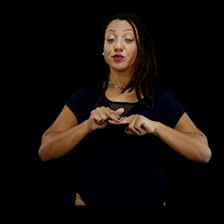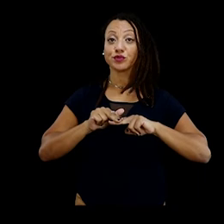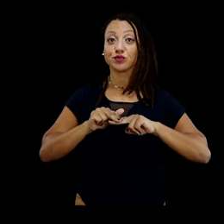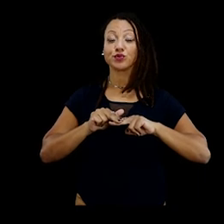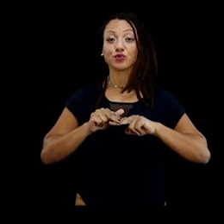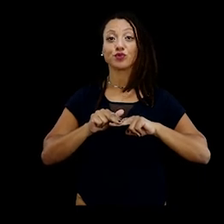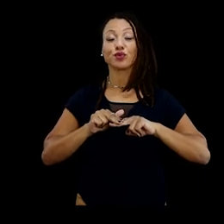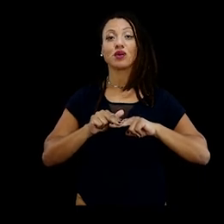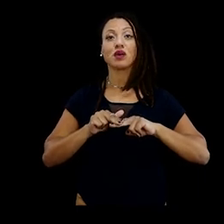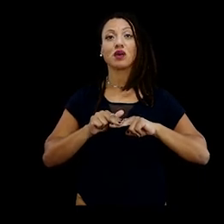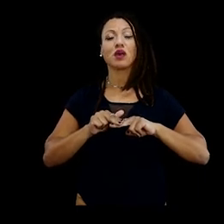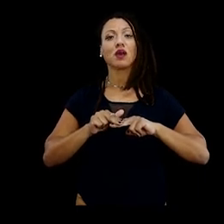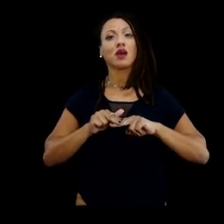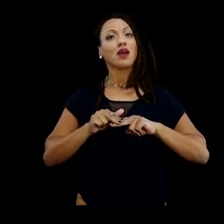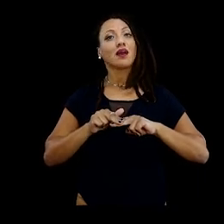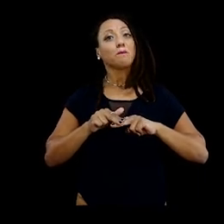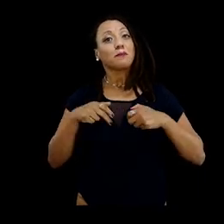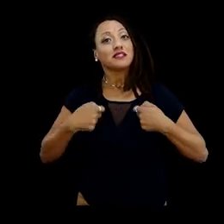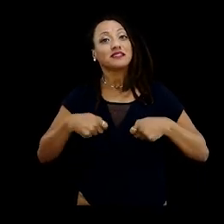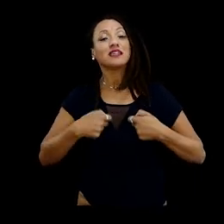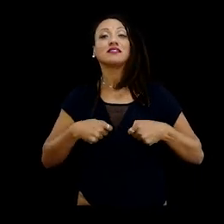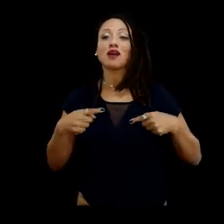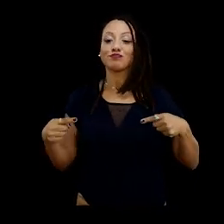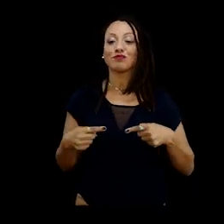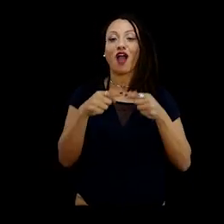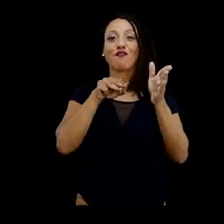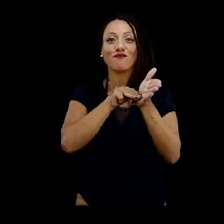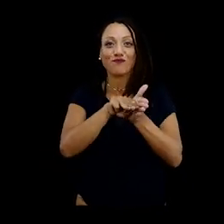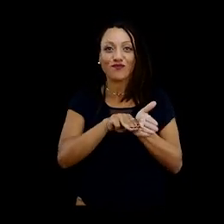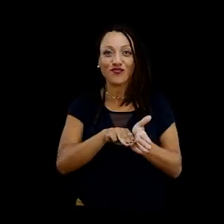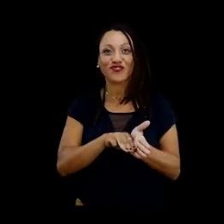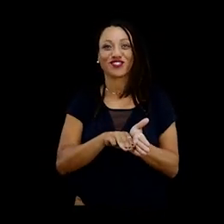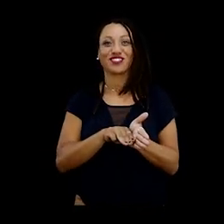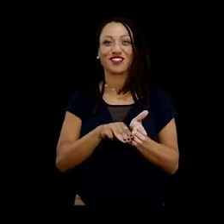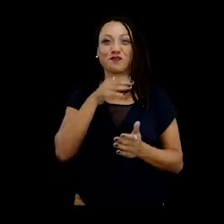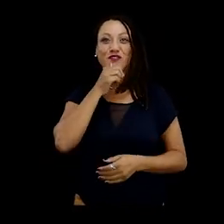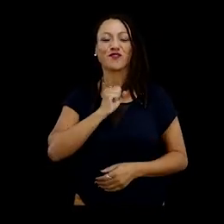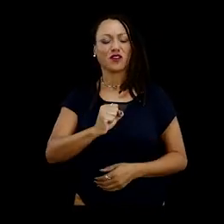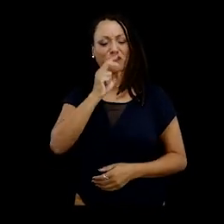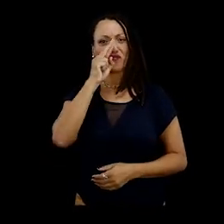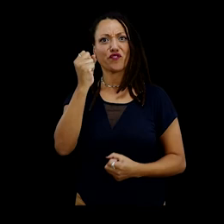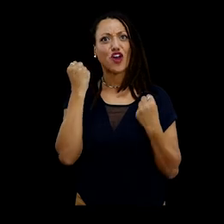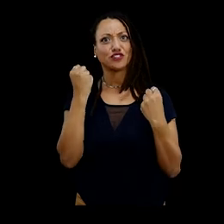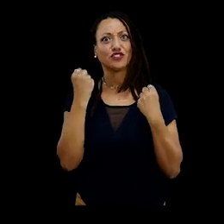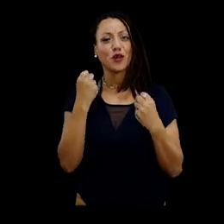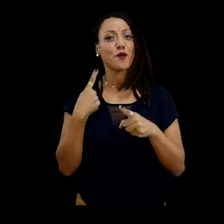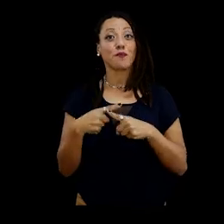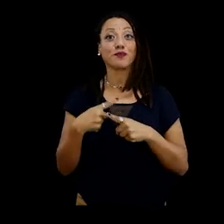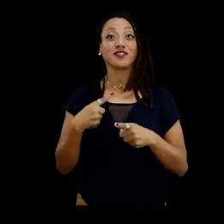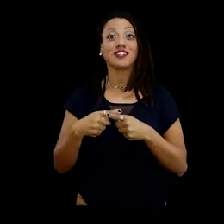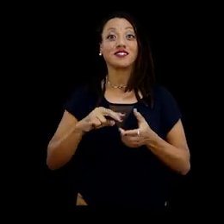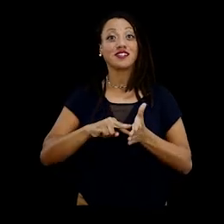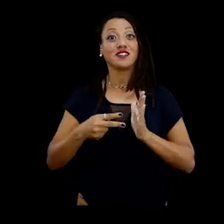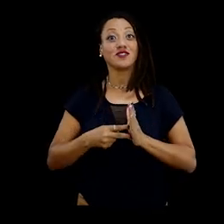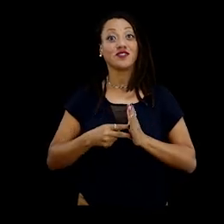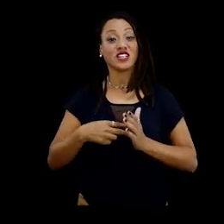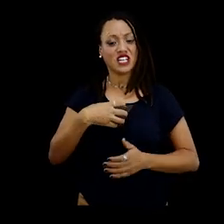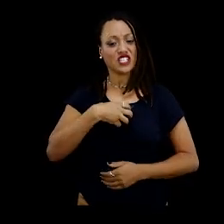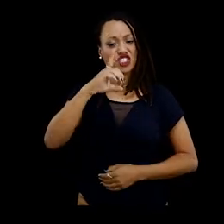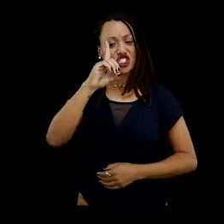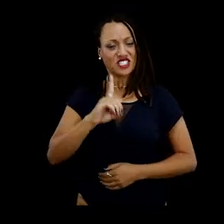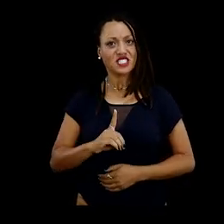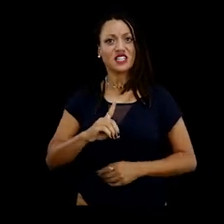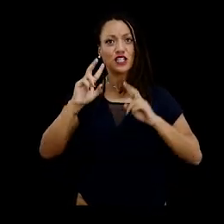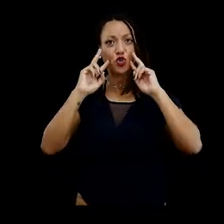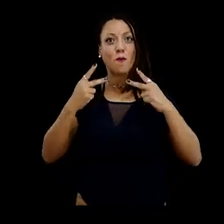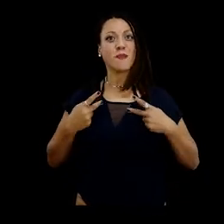esse é a força do método Paulo Freire como fator mesmo de resgate da dignidade humana e de uma consciência que